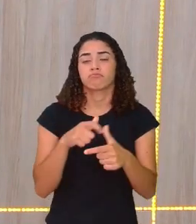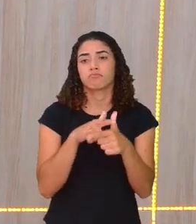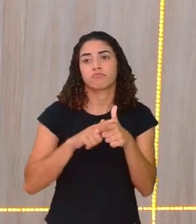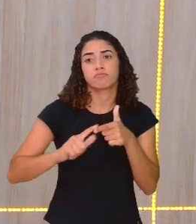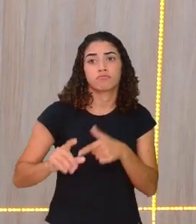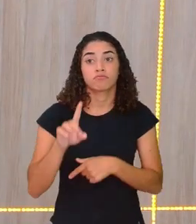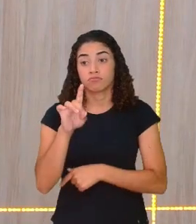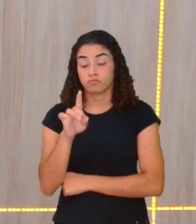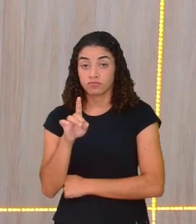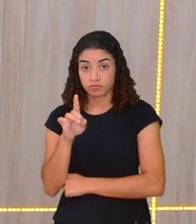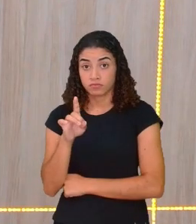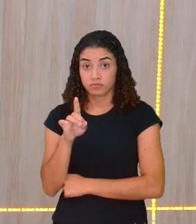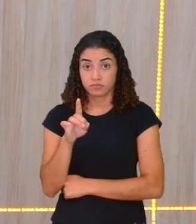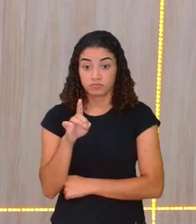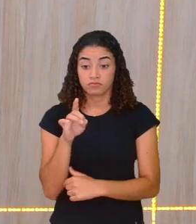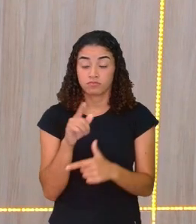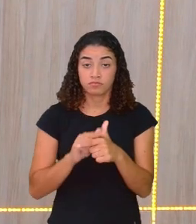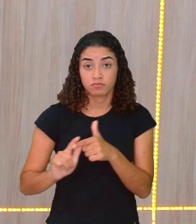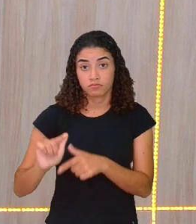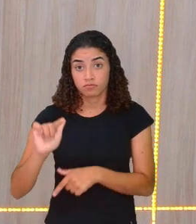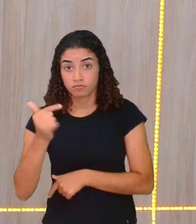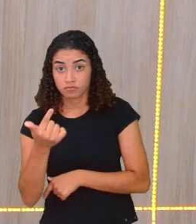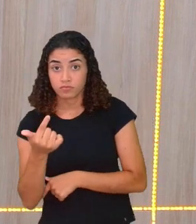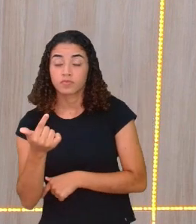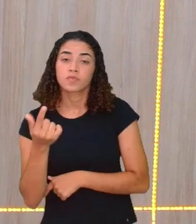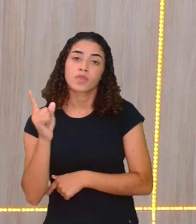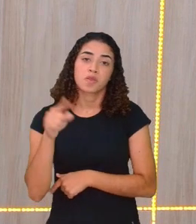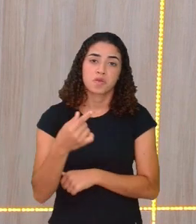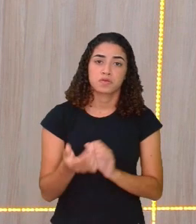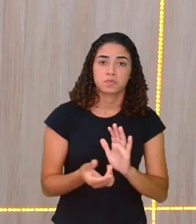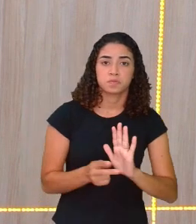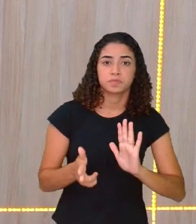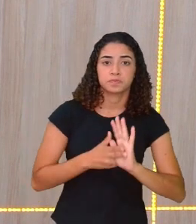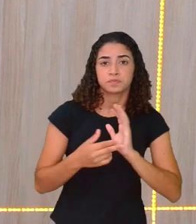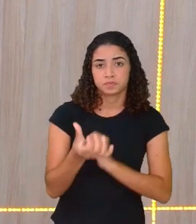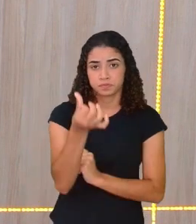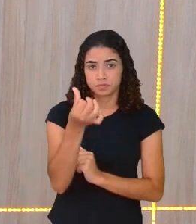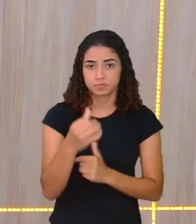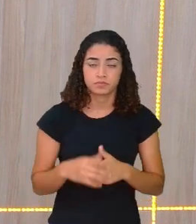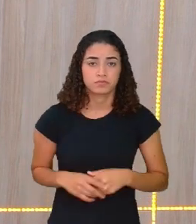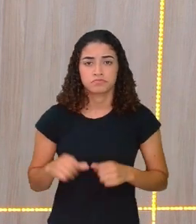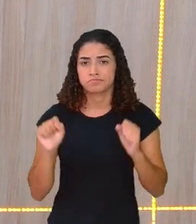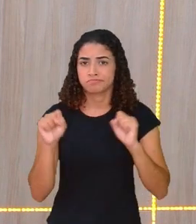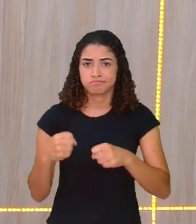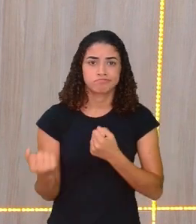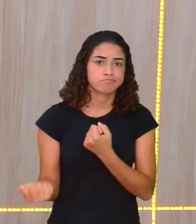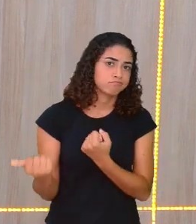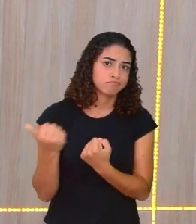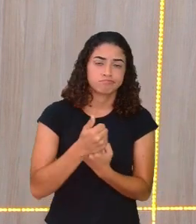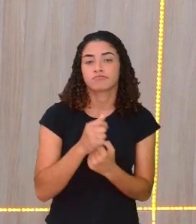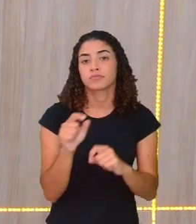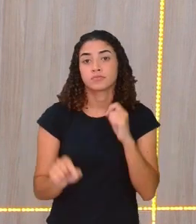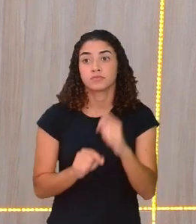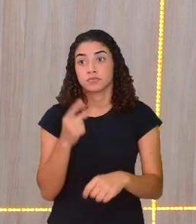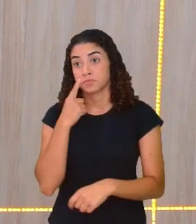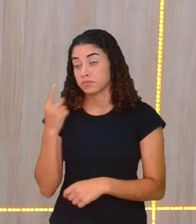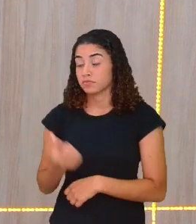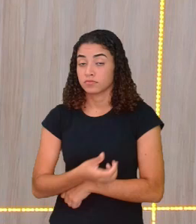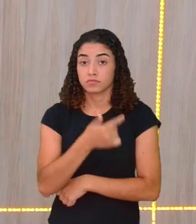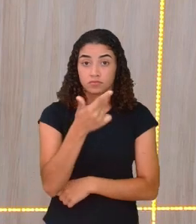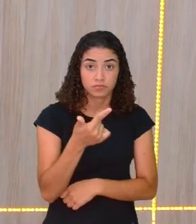o diâmetro por 2, ficaria com 6 centímetros. E substituiria aqui 2